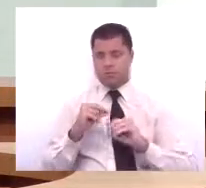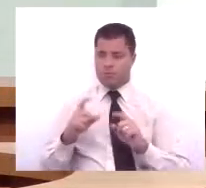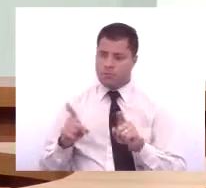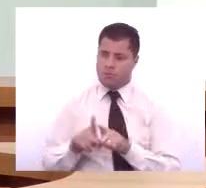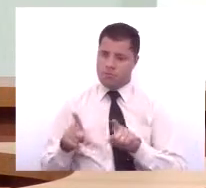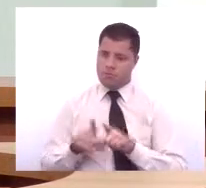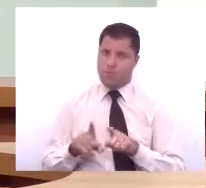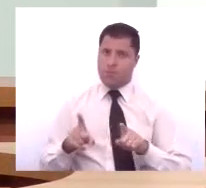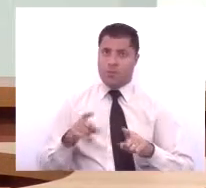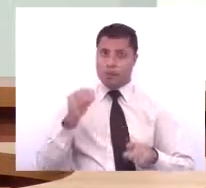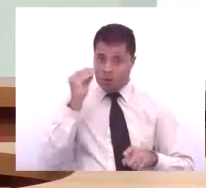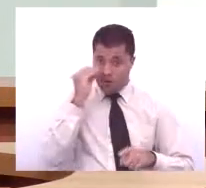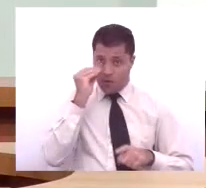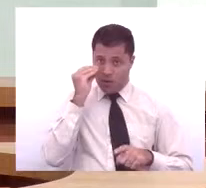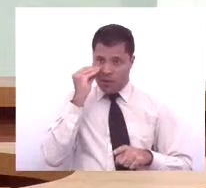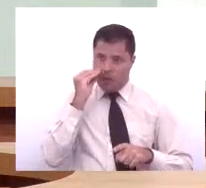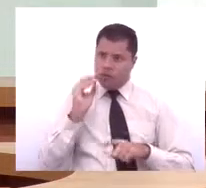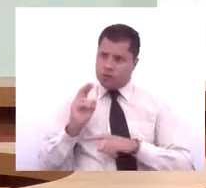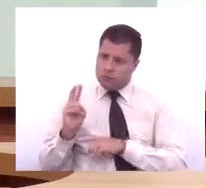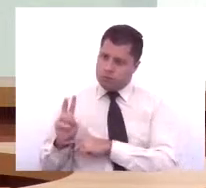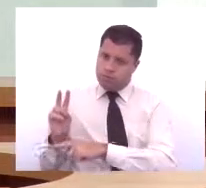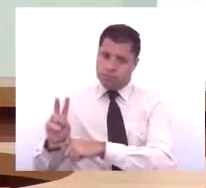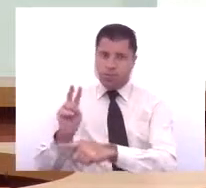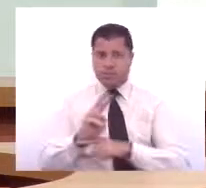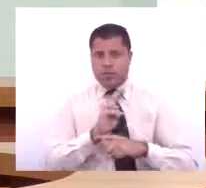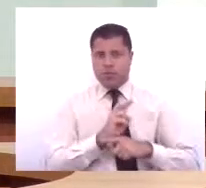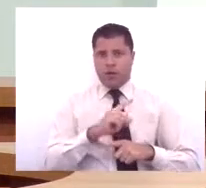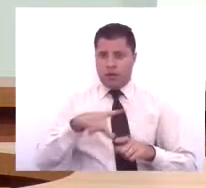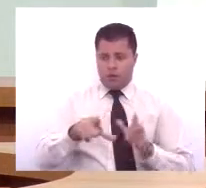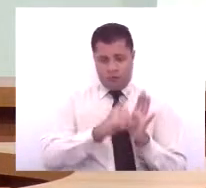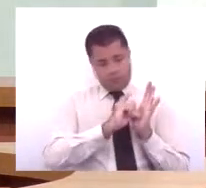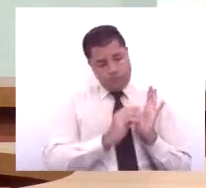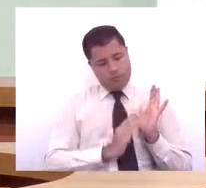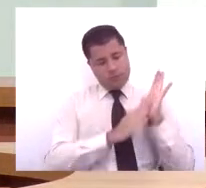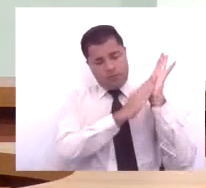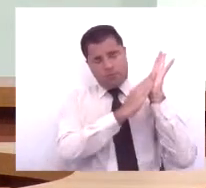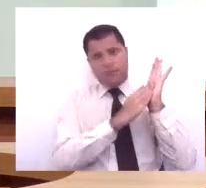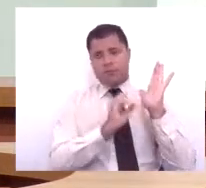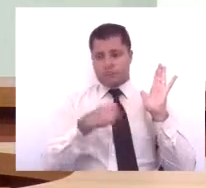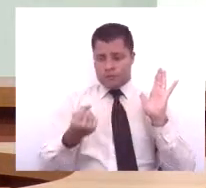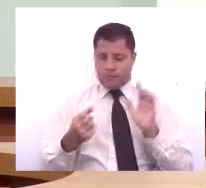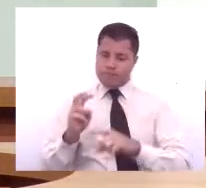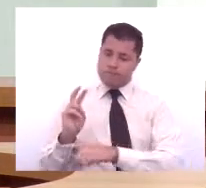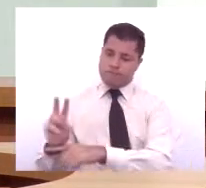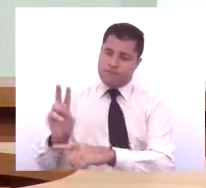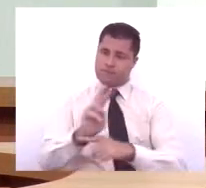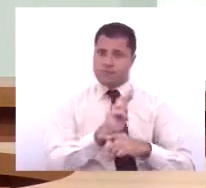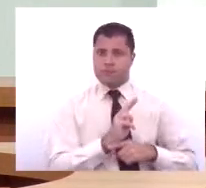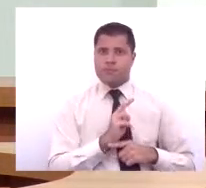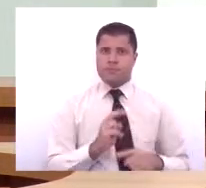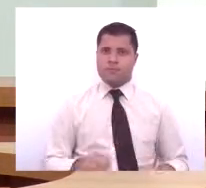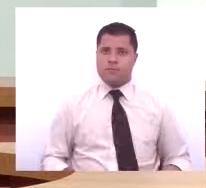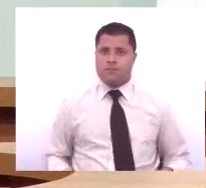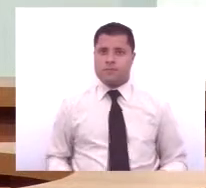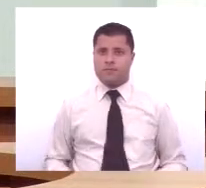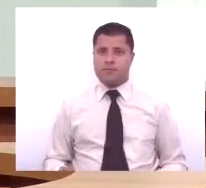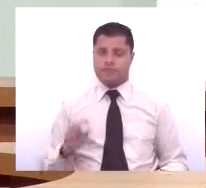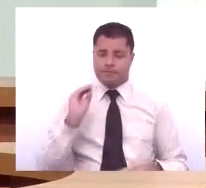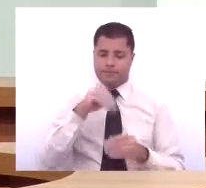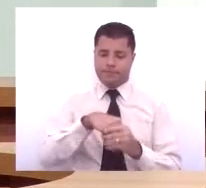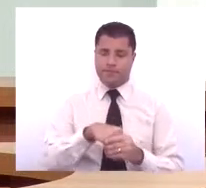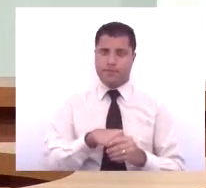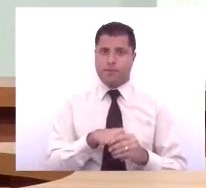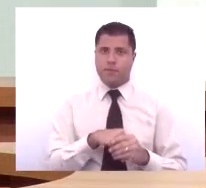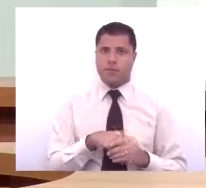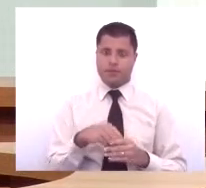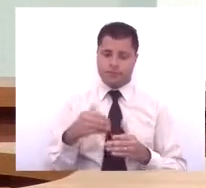defender tudo aquilo que a gente colocou na proposta de trabalho da gente dentro da